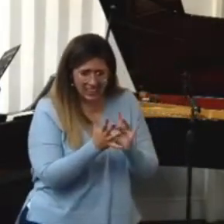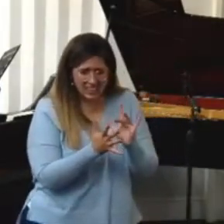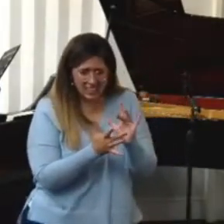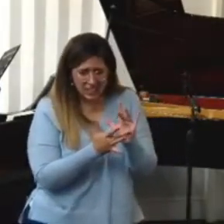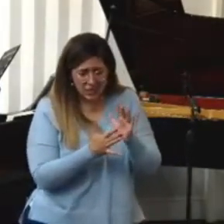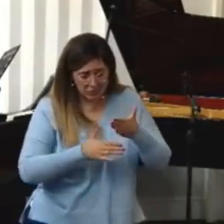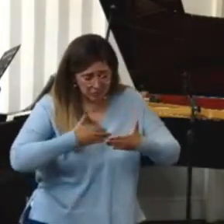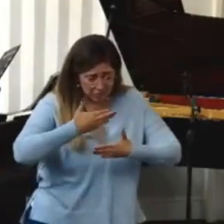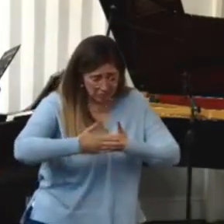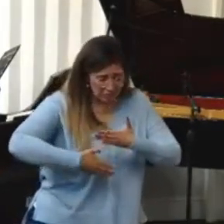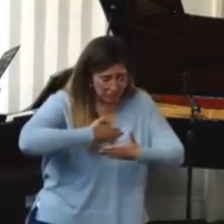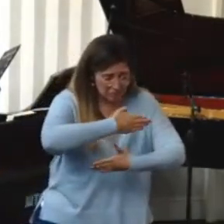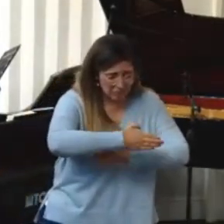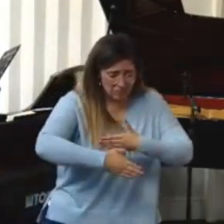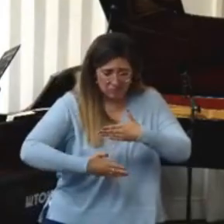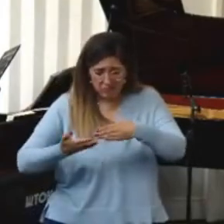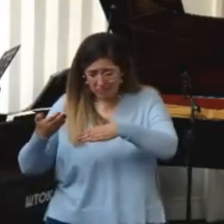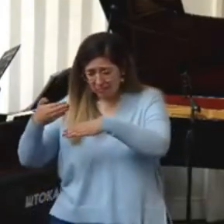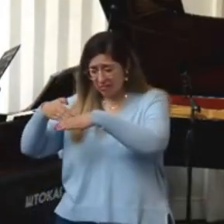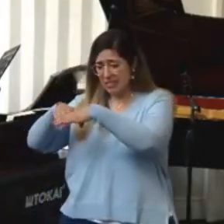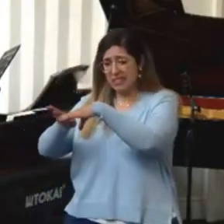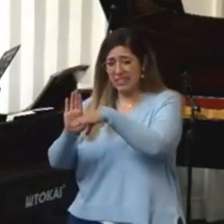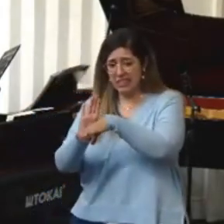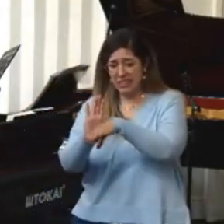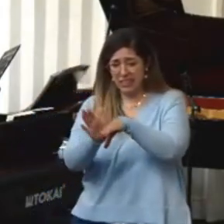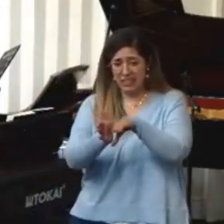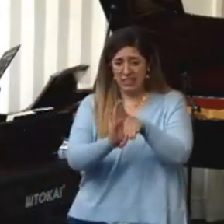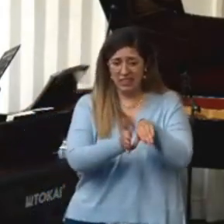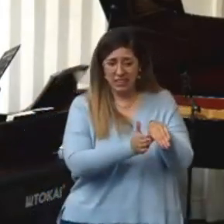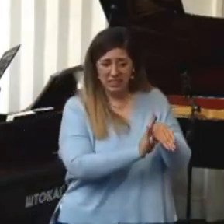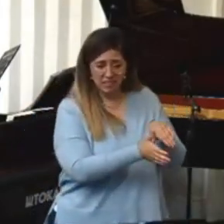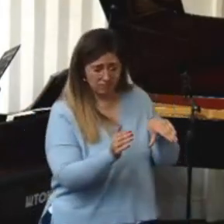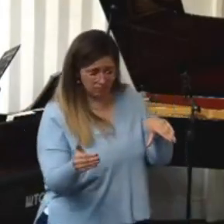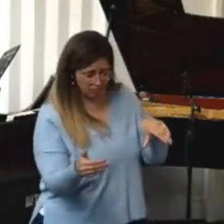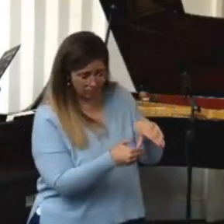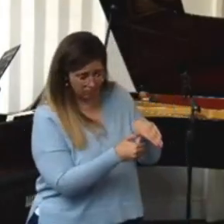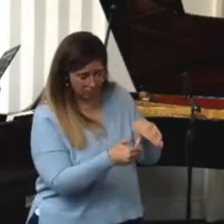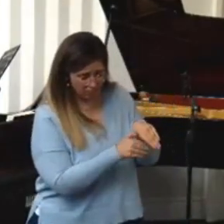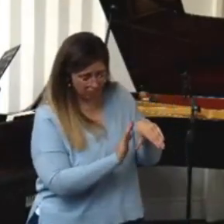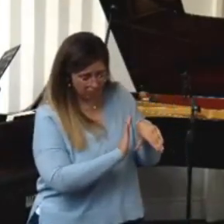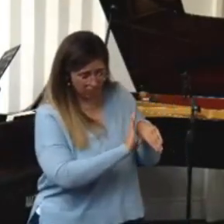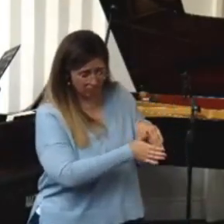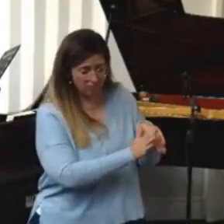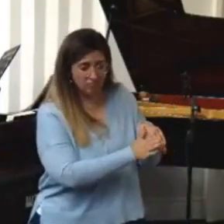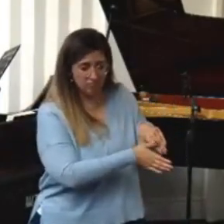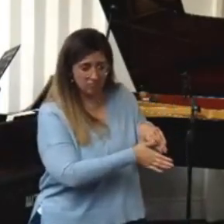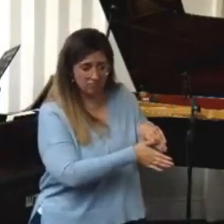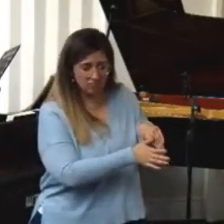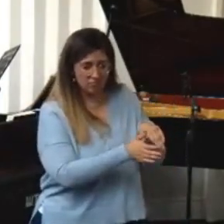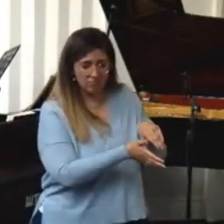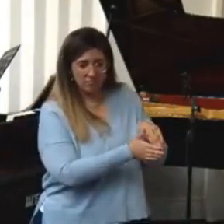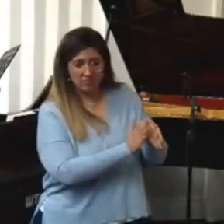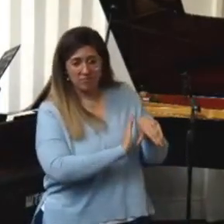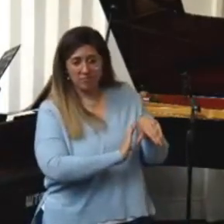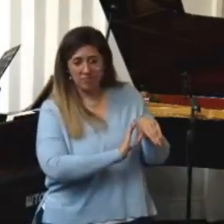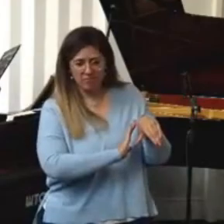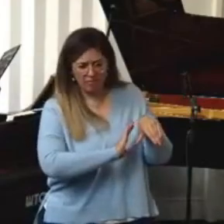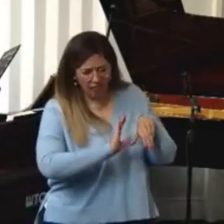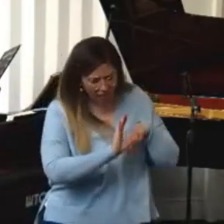lá naquele túmulo de pedra, eles ainda acham que venceram. E então, quando ele ressurge,